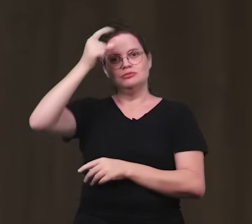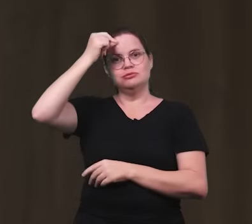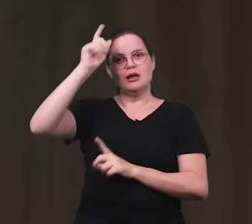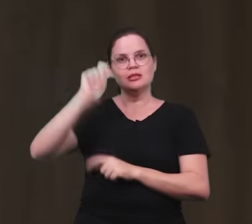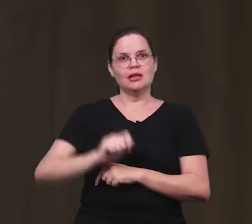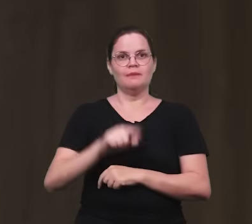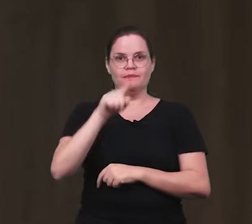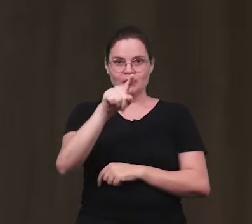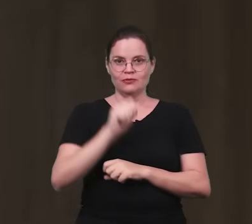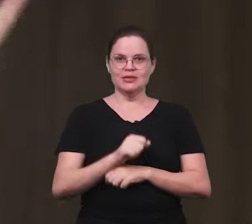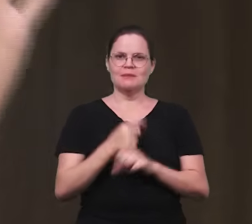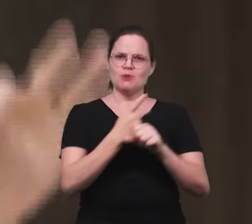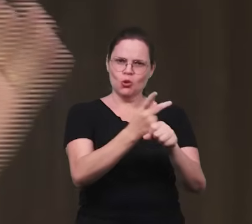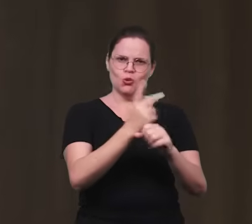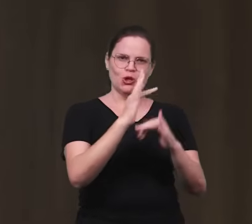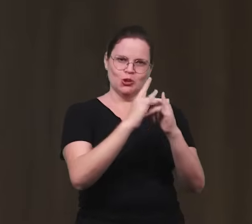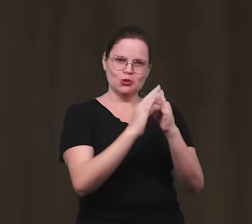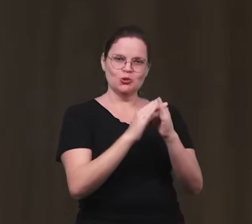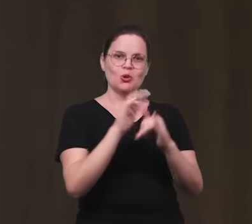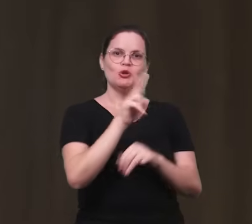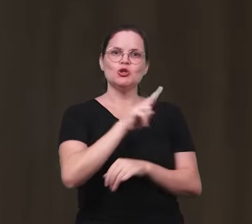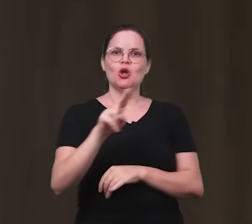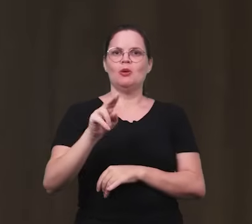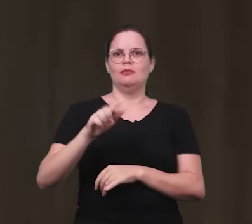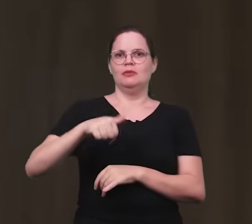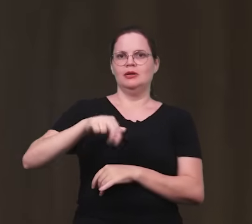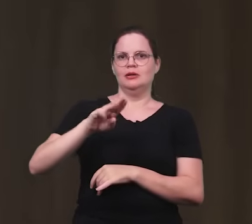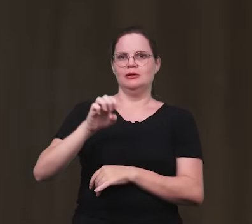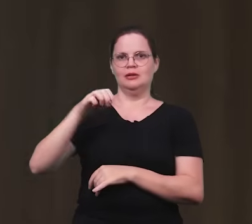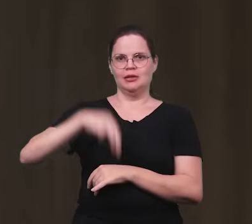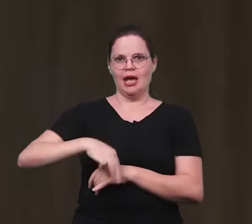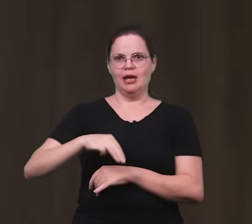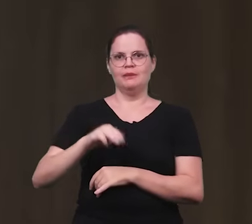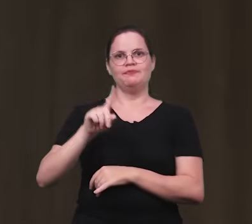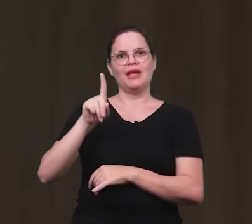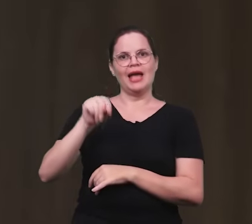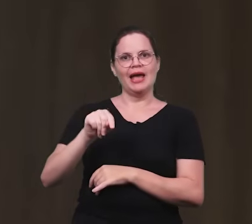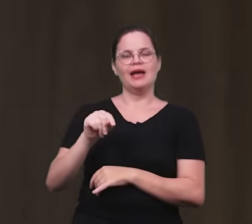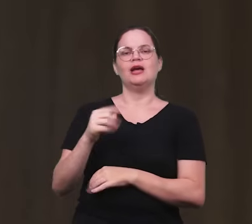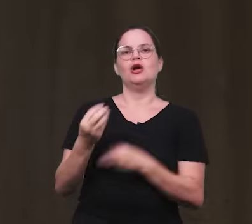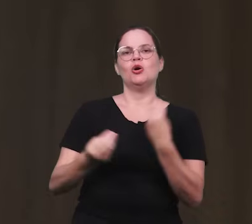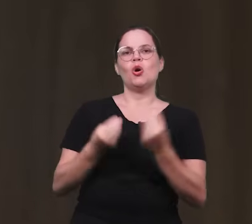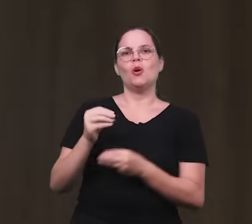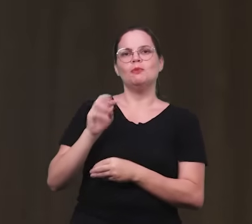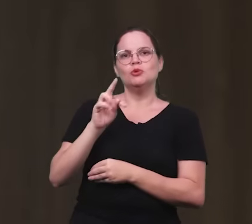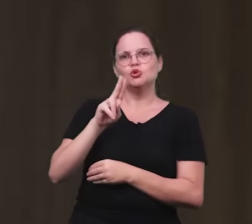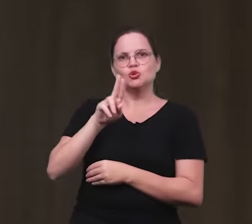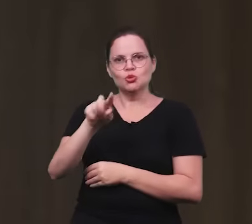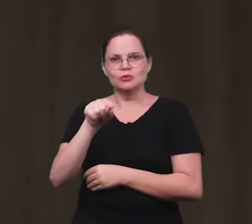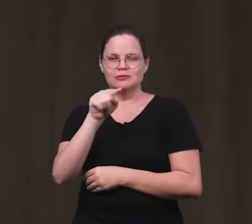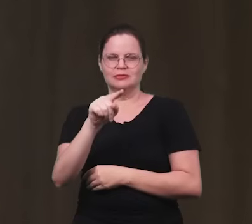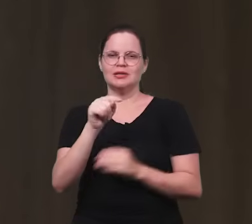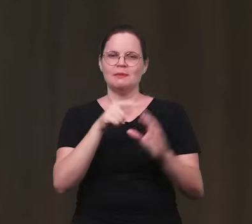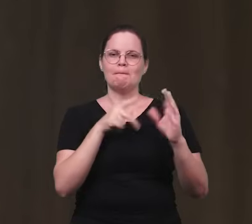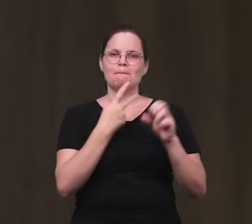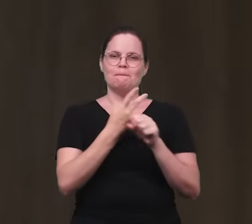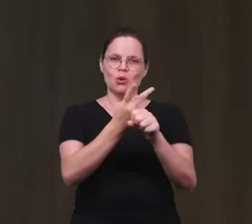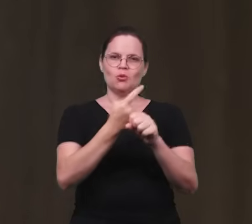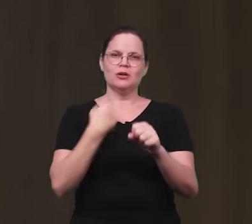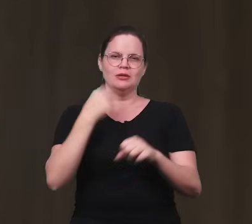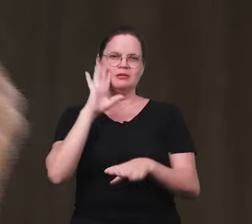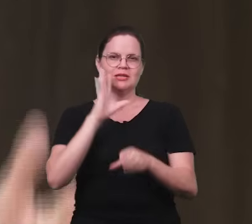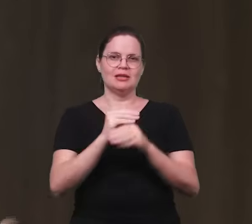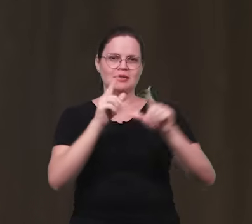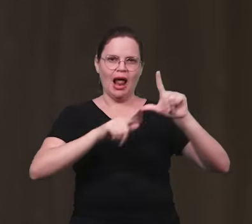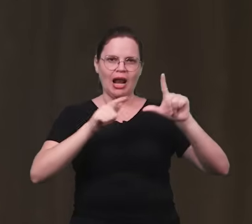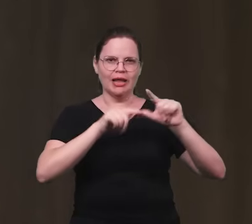aí no YouTube o louvor Quem é como tu, da Igreja Cristã Maranata. A mensagem desse louvor com certeza vai encher o seu coração de paz. E